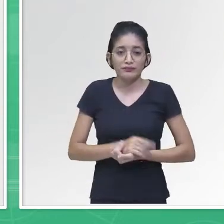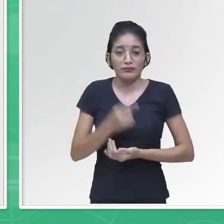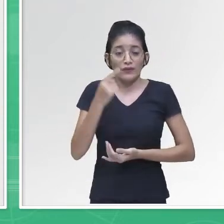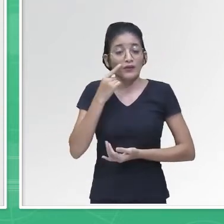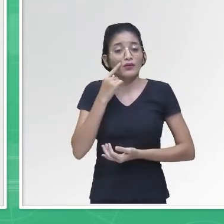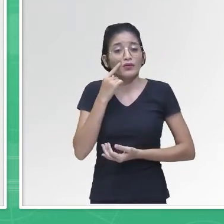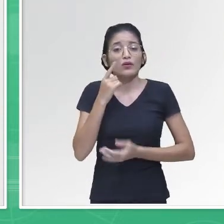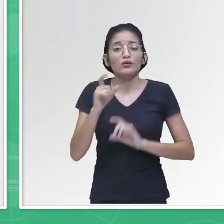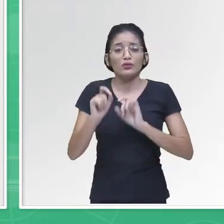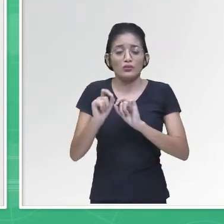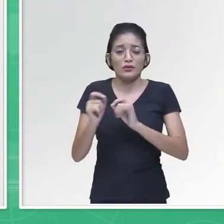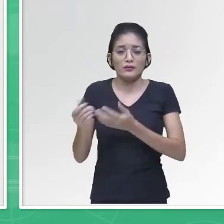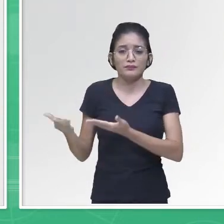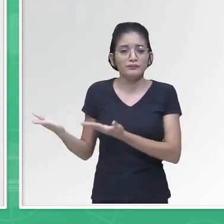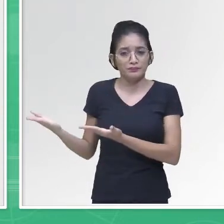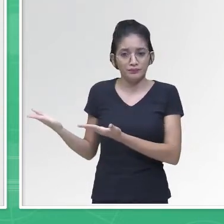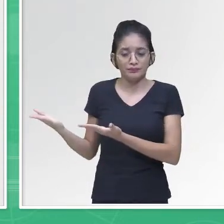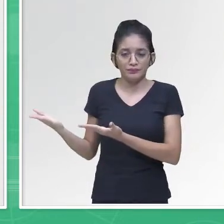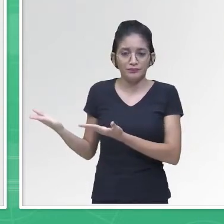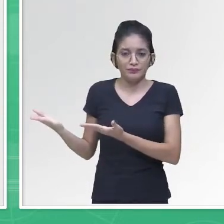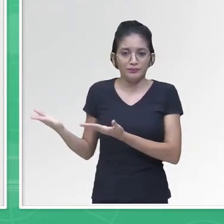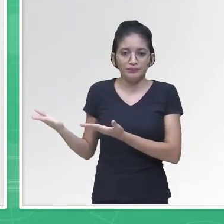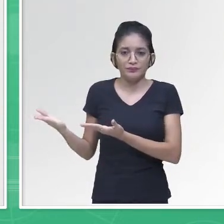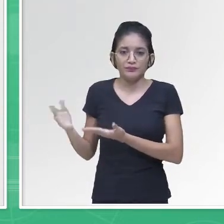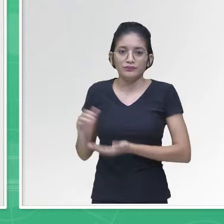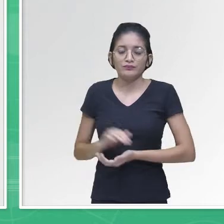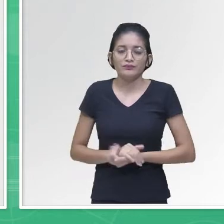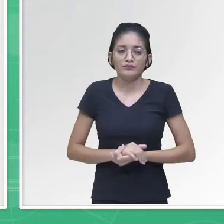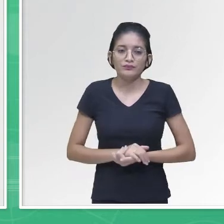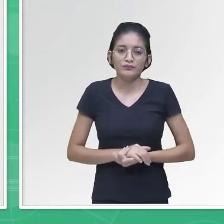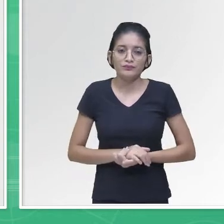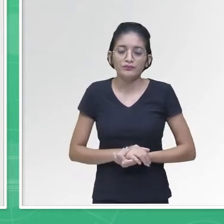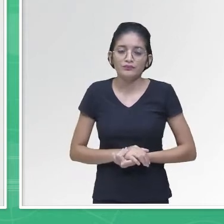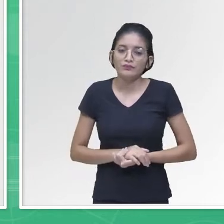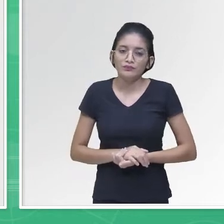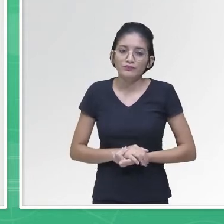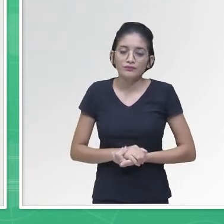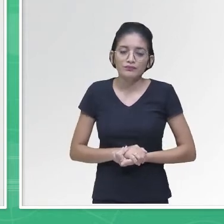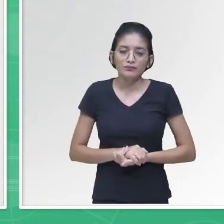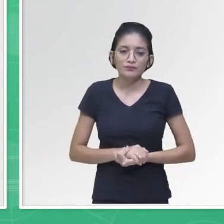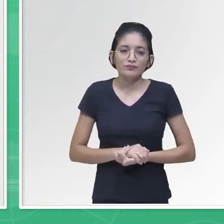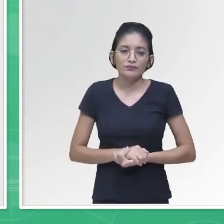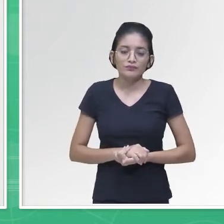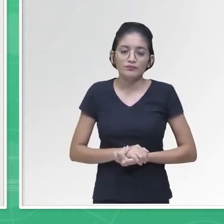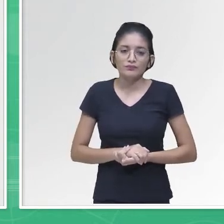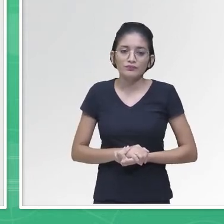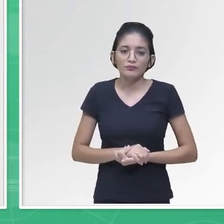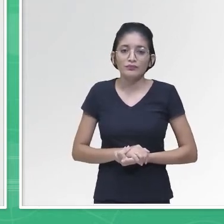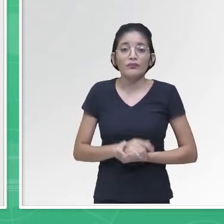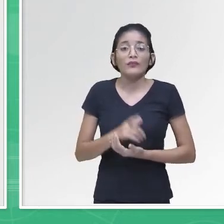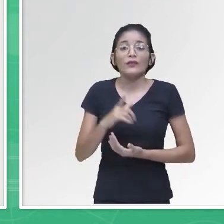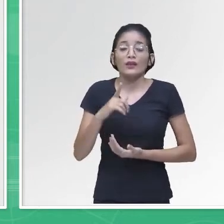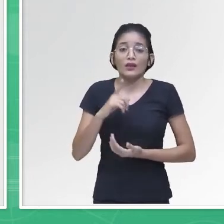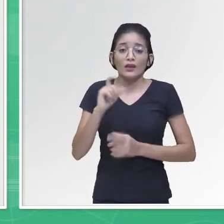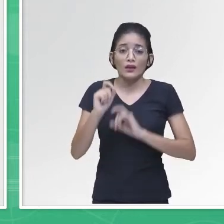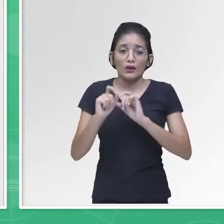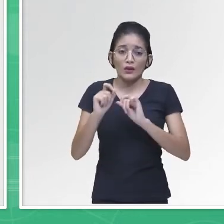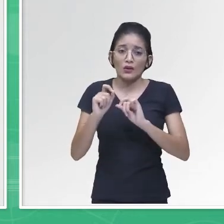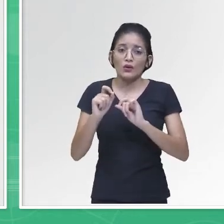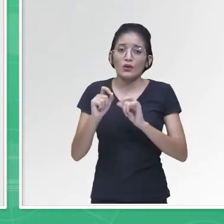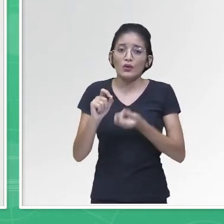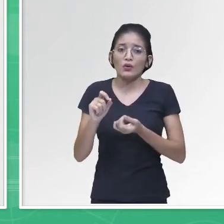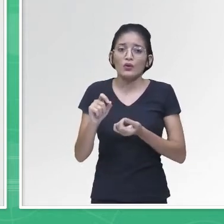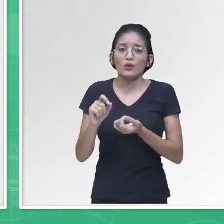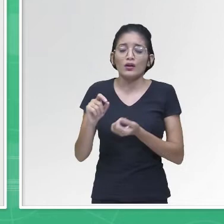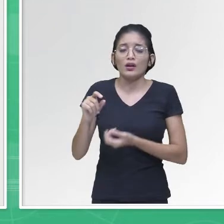tenho uma solução, e essa solução, ela tem um soluto que é o sulfato